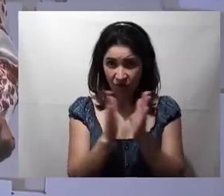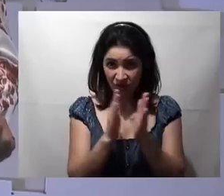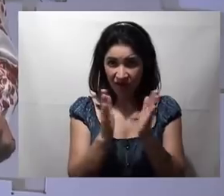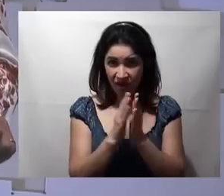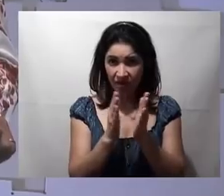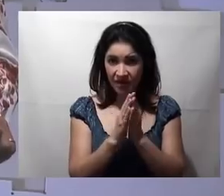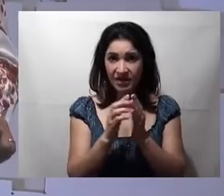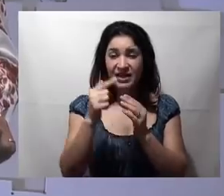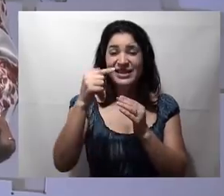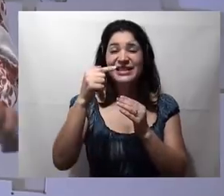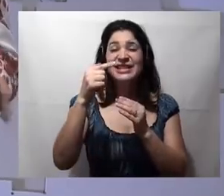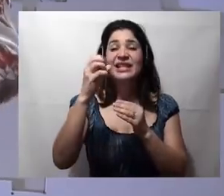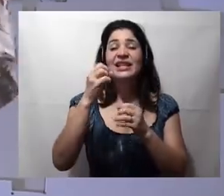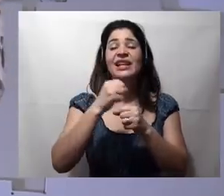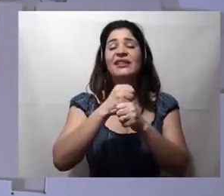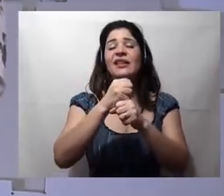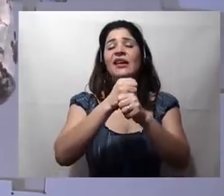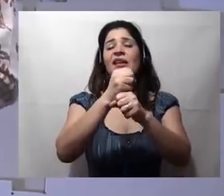haha